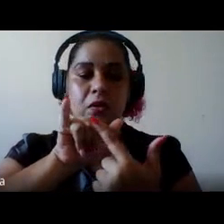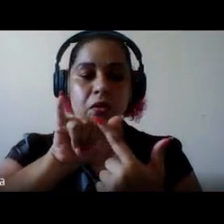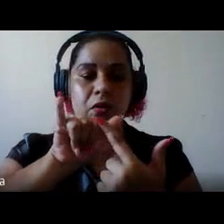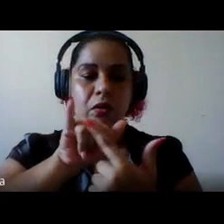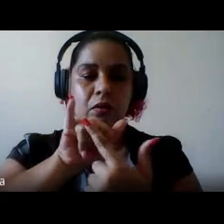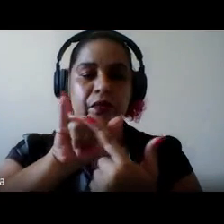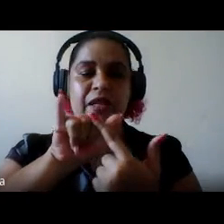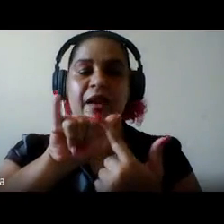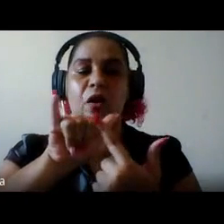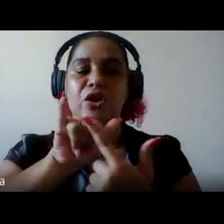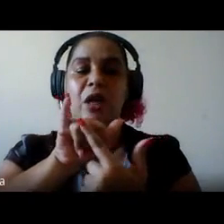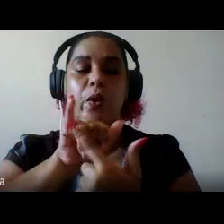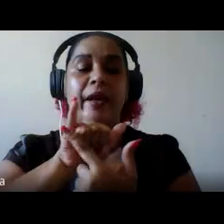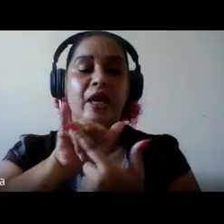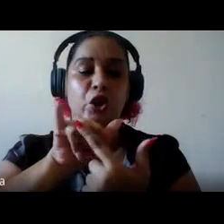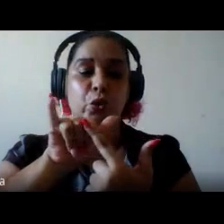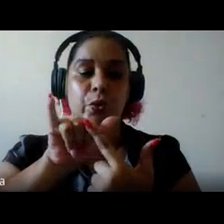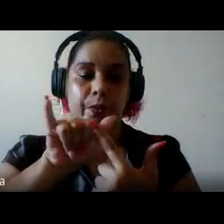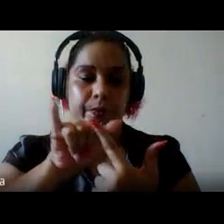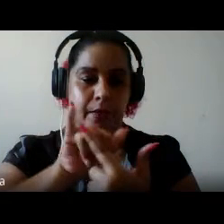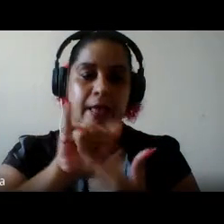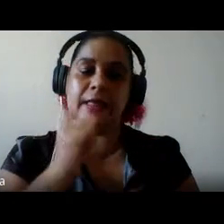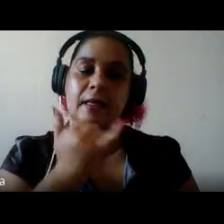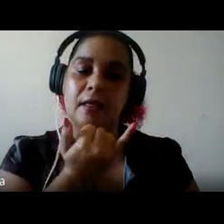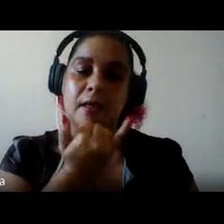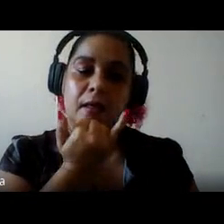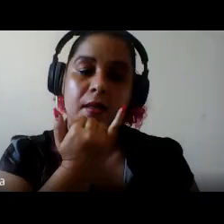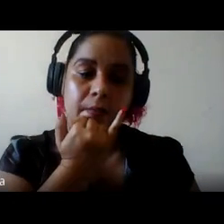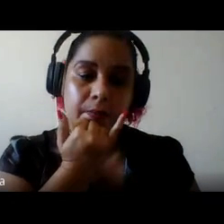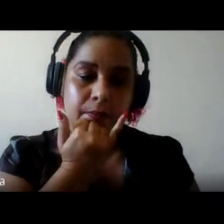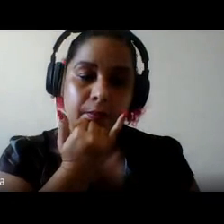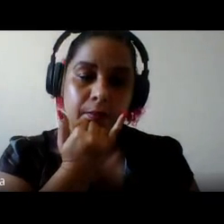dedos, você vai encostar no queixo, assim.